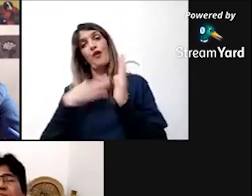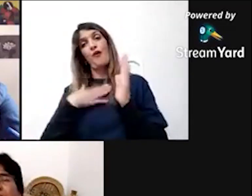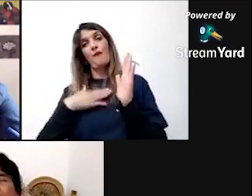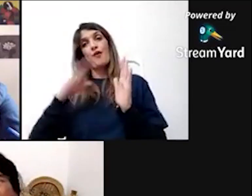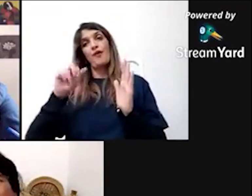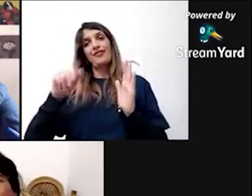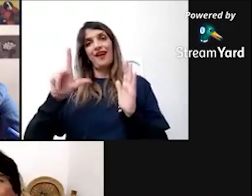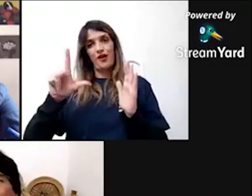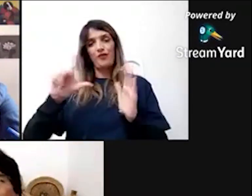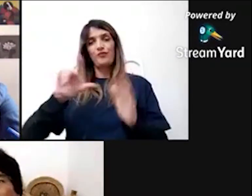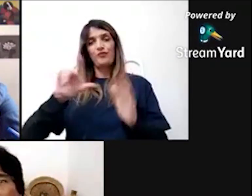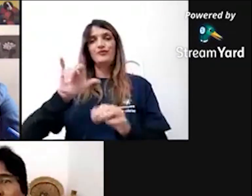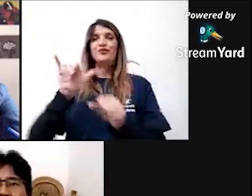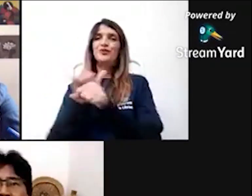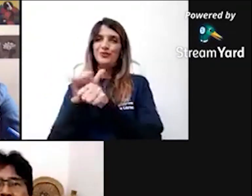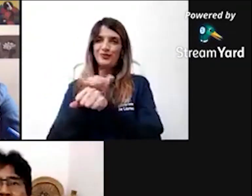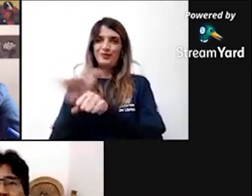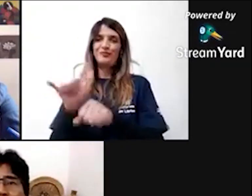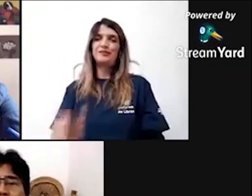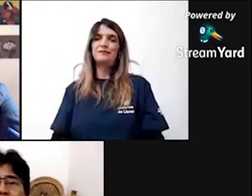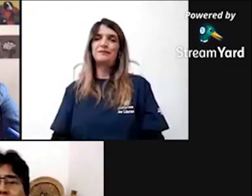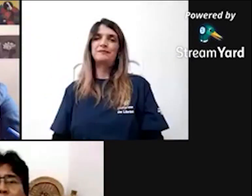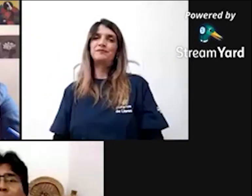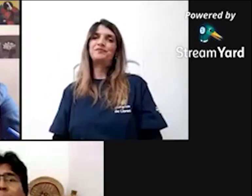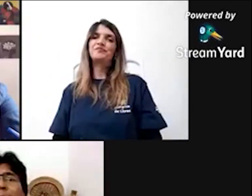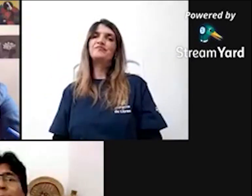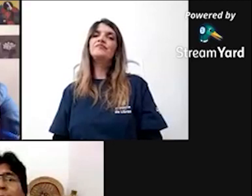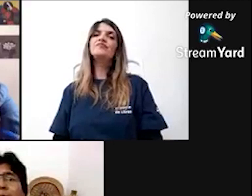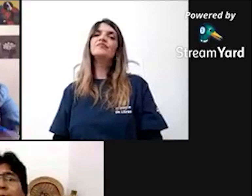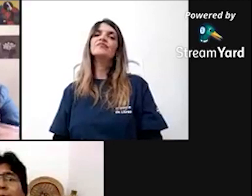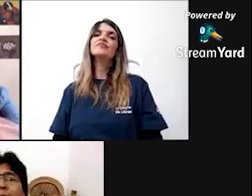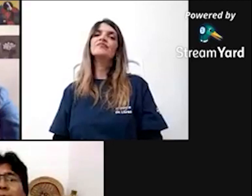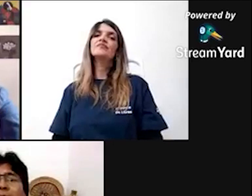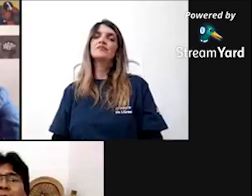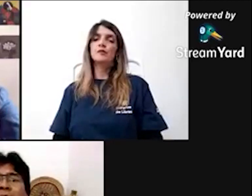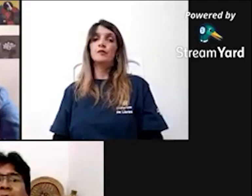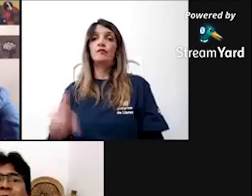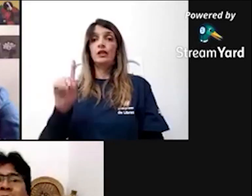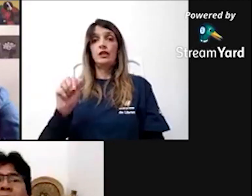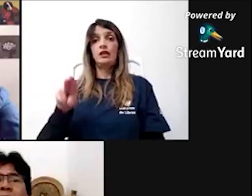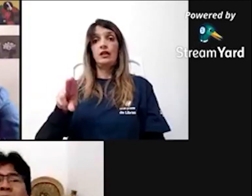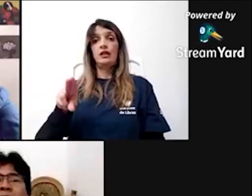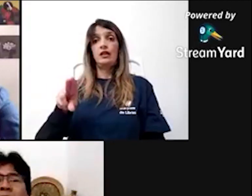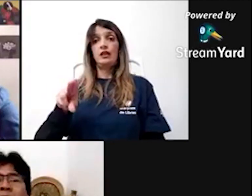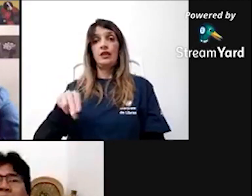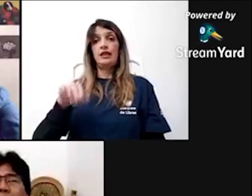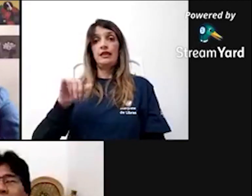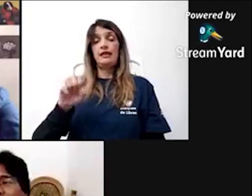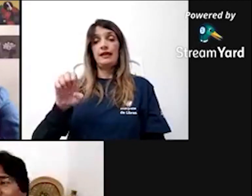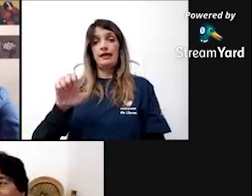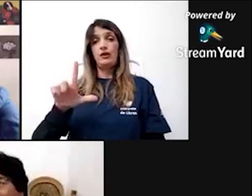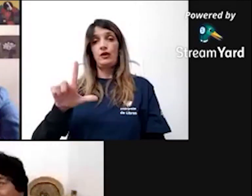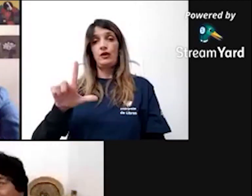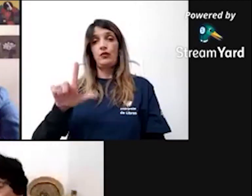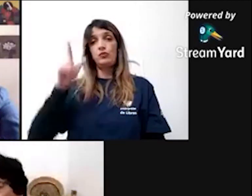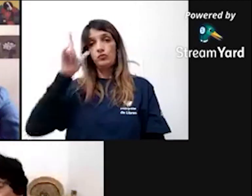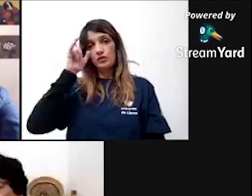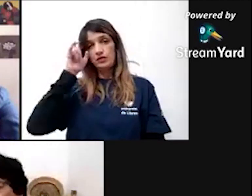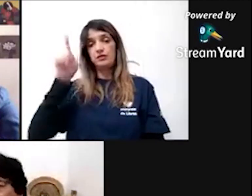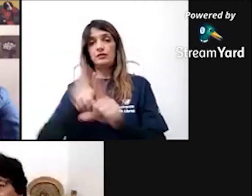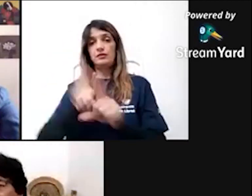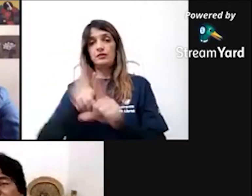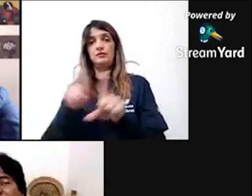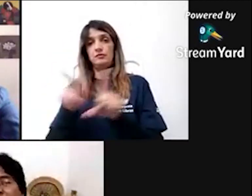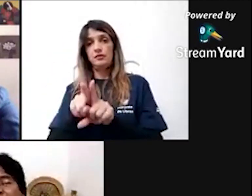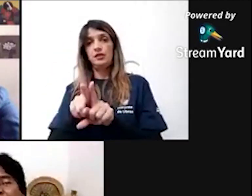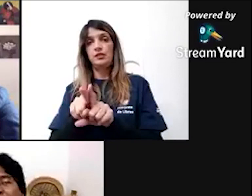nesse canal. Mas também podem me seguir, que vocês estão vendo aí, no Daniel Munduruku Oficial no Instagram, que é o